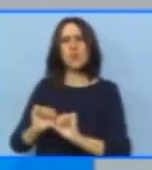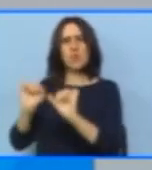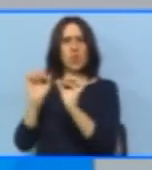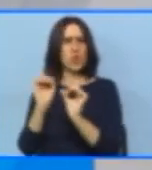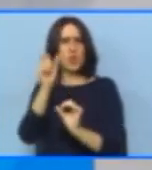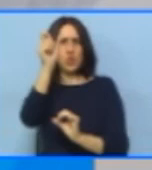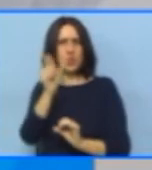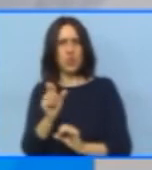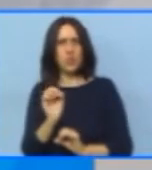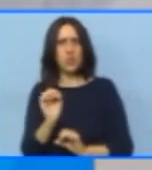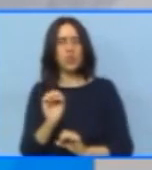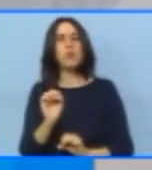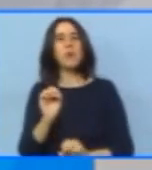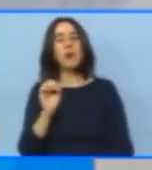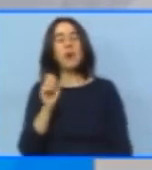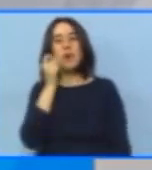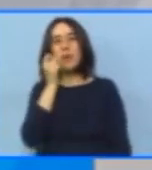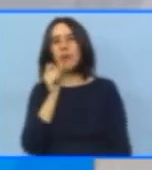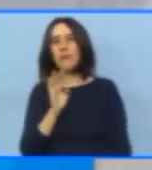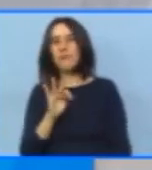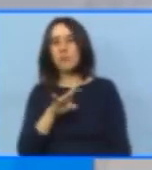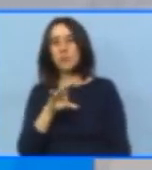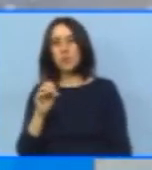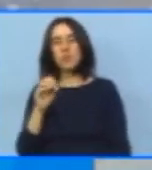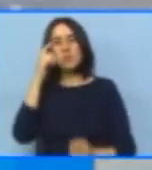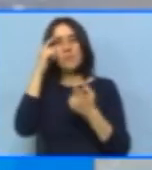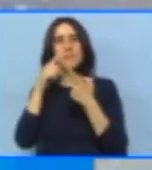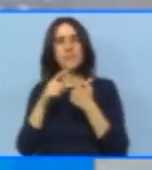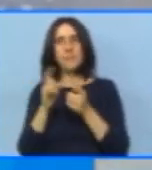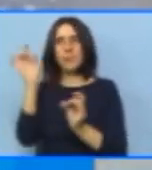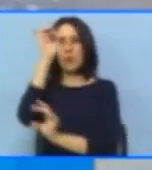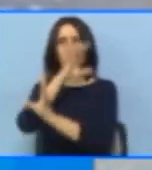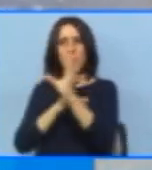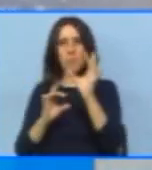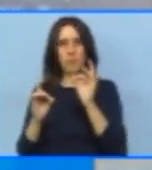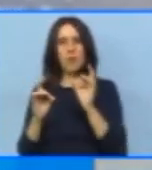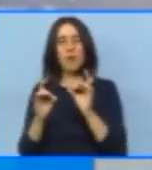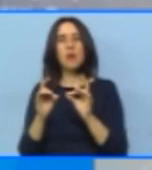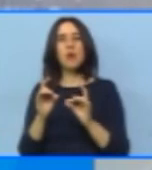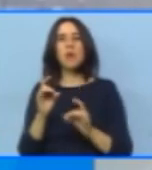A estratégia de Francisco passará por trazer para a Europa, através